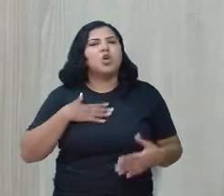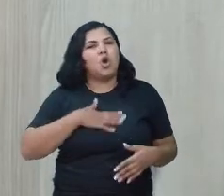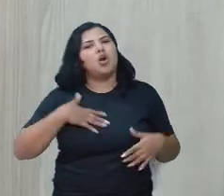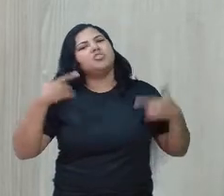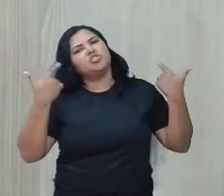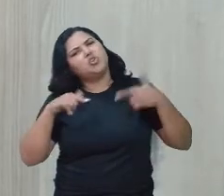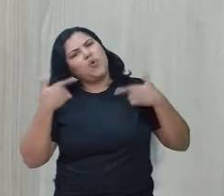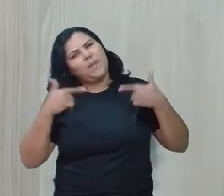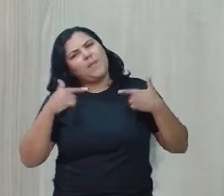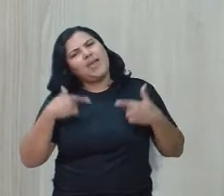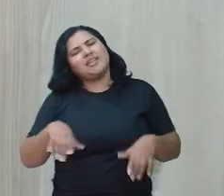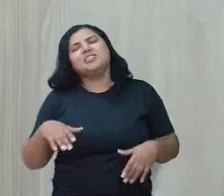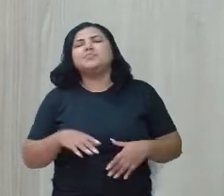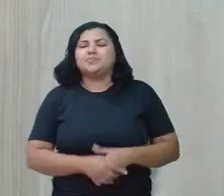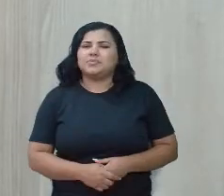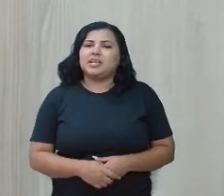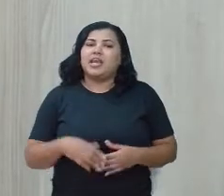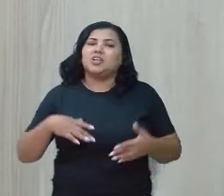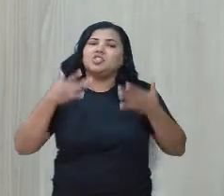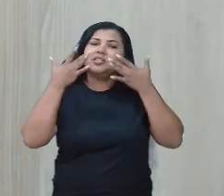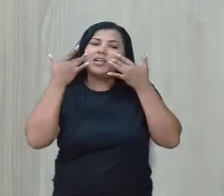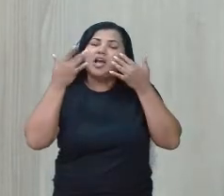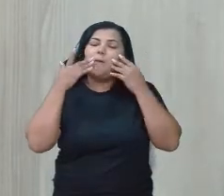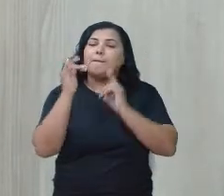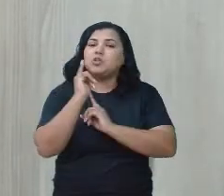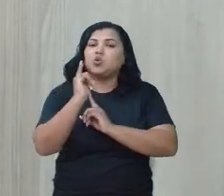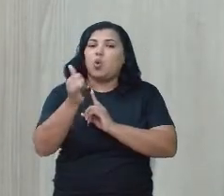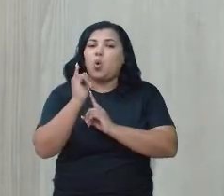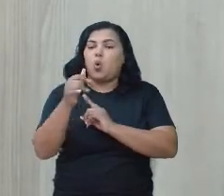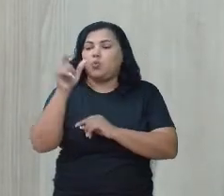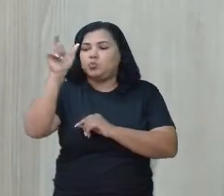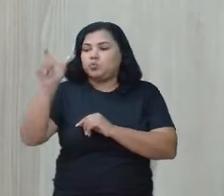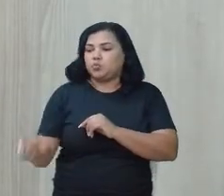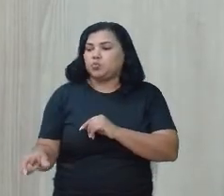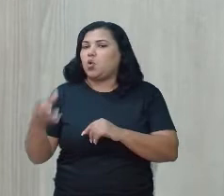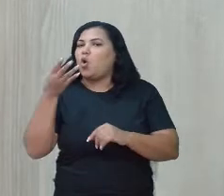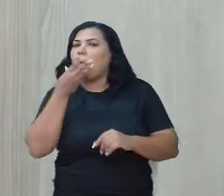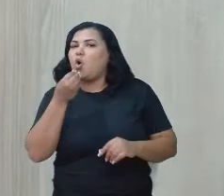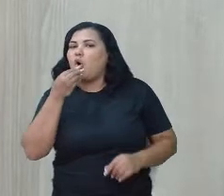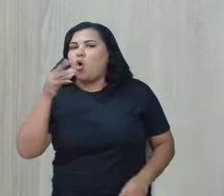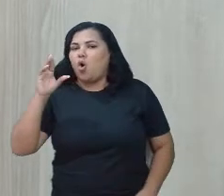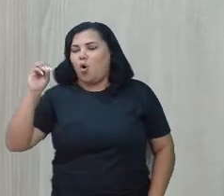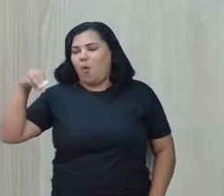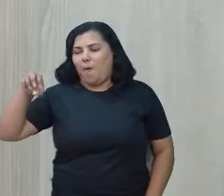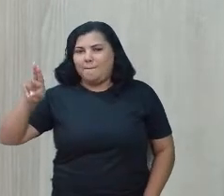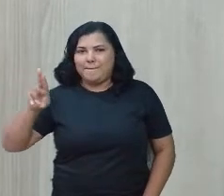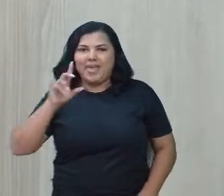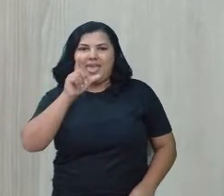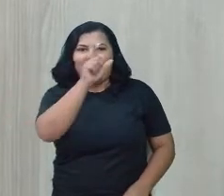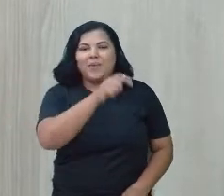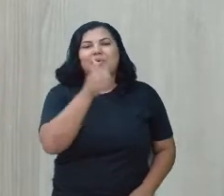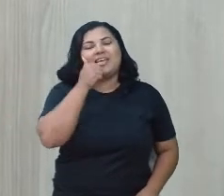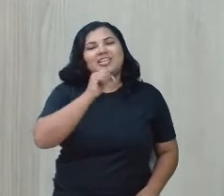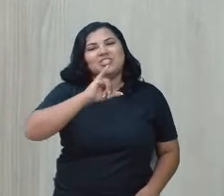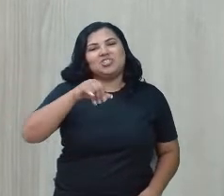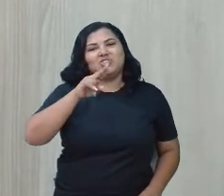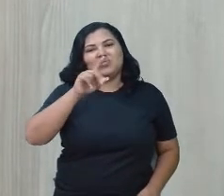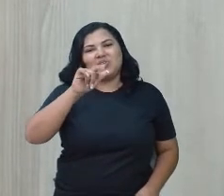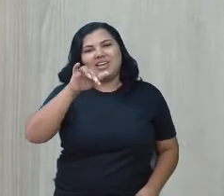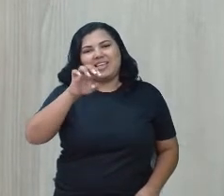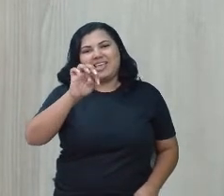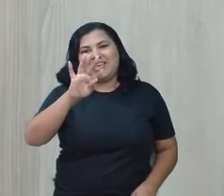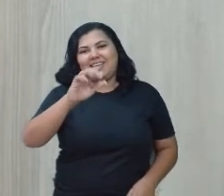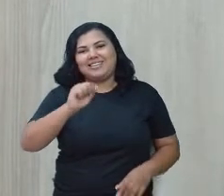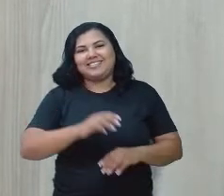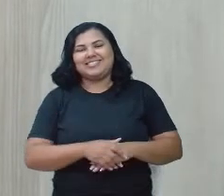que acham o teatro como uma apresentação de contos, como Romeu e Julieta, né? Uau! Eles estão aqui interagindo muito, professora. Ai, Estão